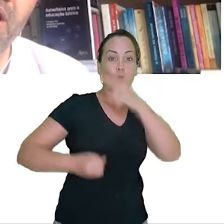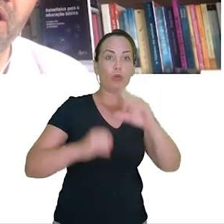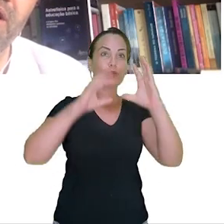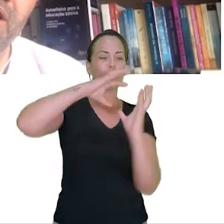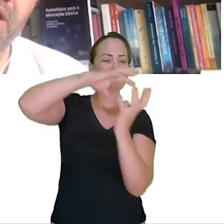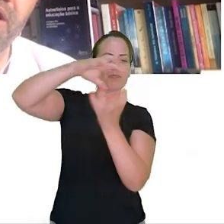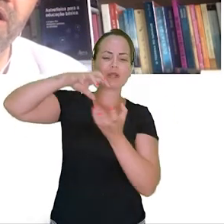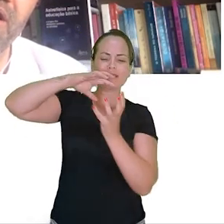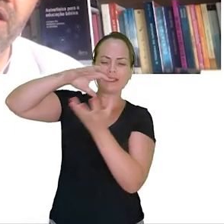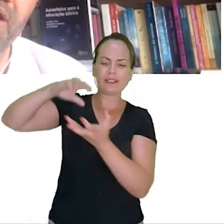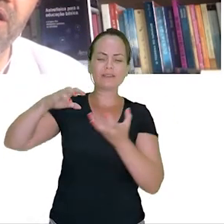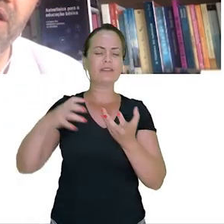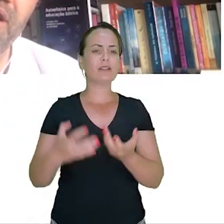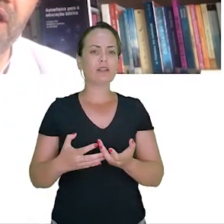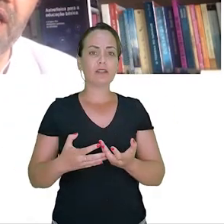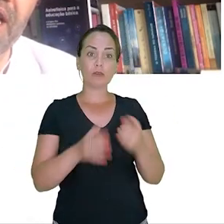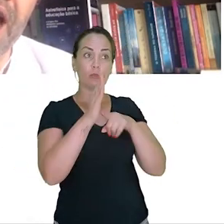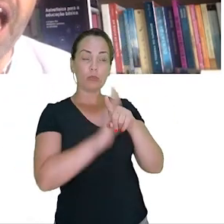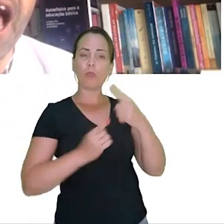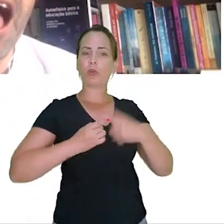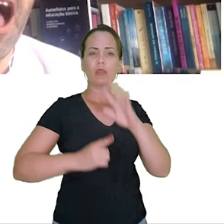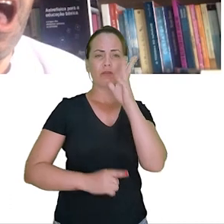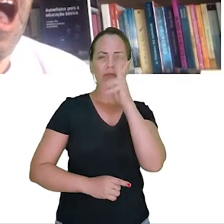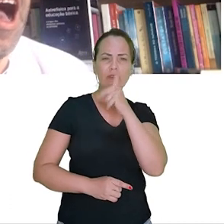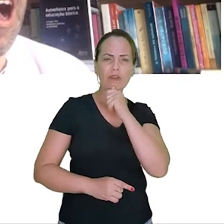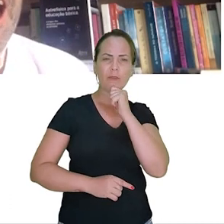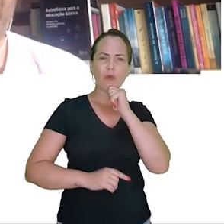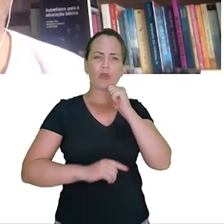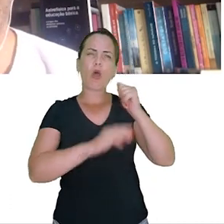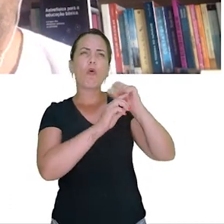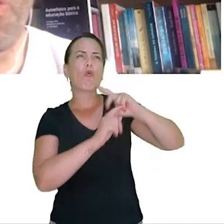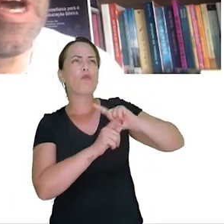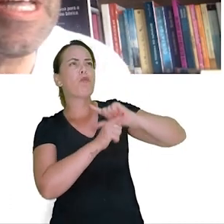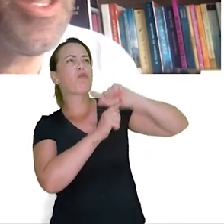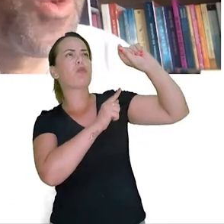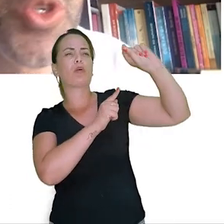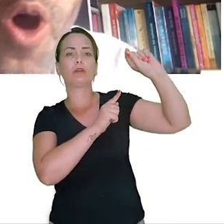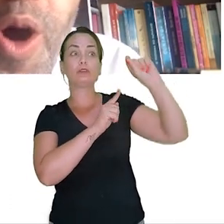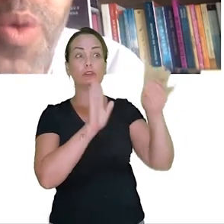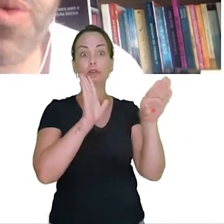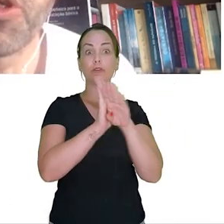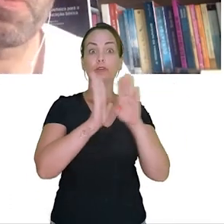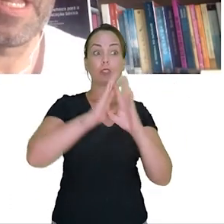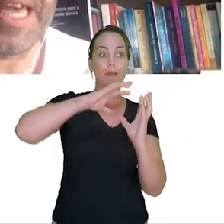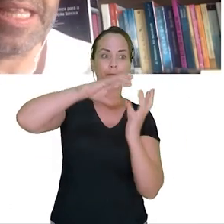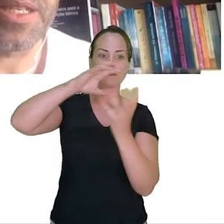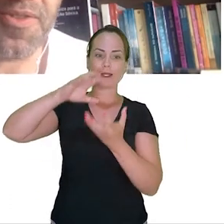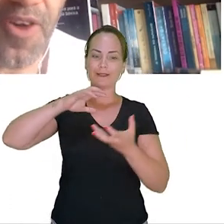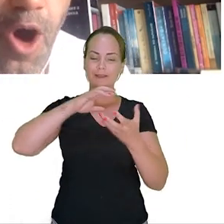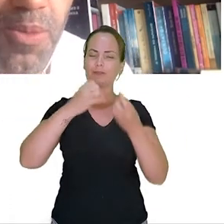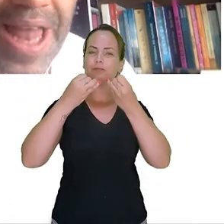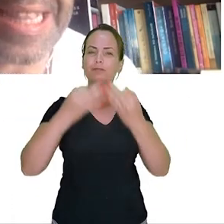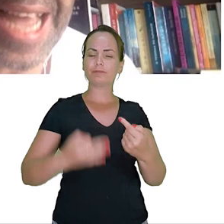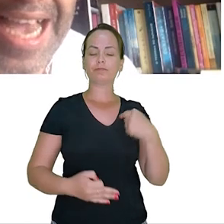demora tanto para um foguete chegar em outro planeta? Você pode explicar para a nossa audiência? Ah, porque quando o Sol e os planetas